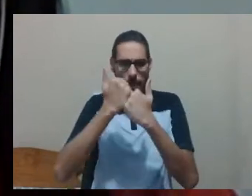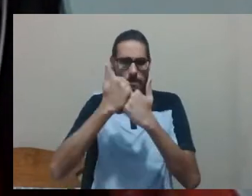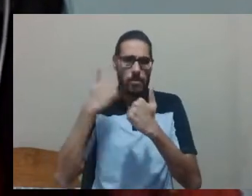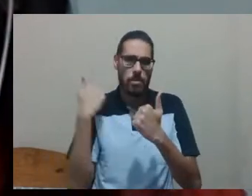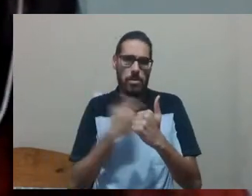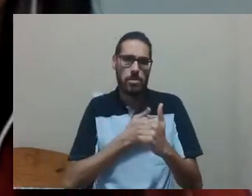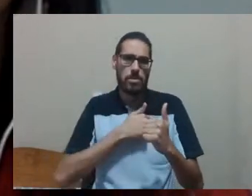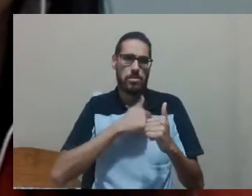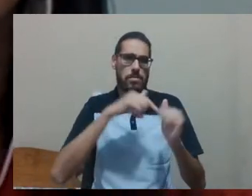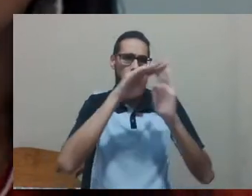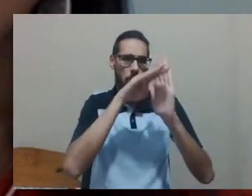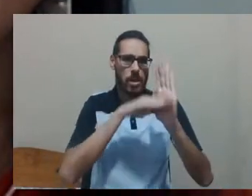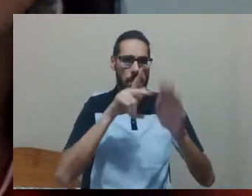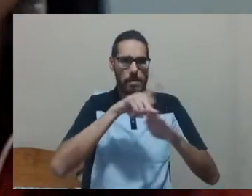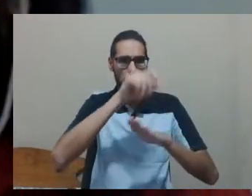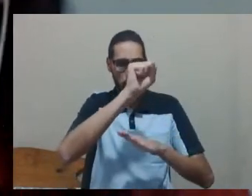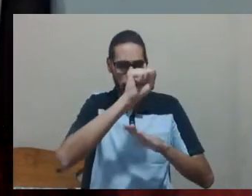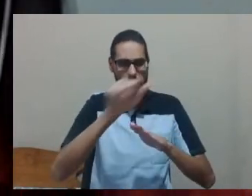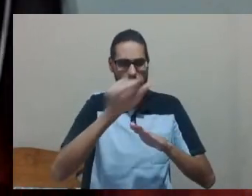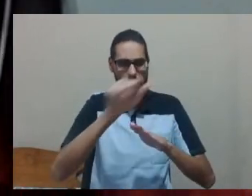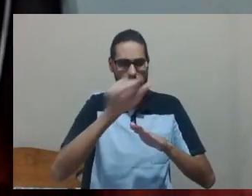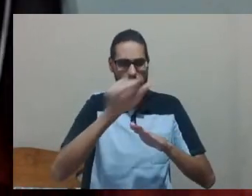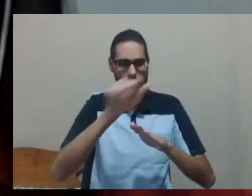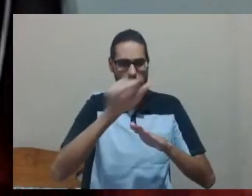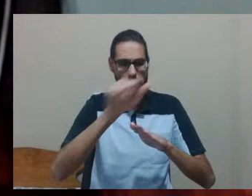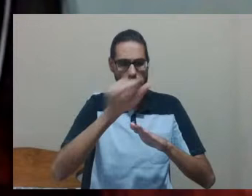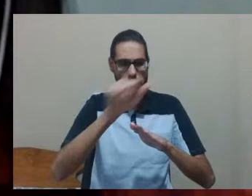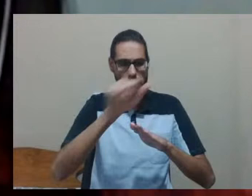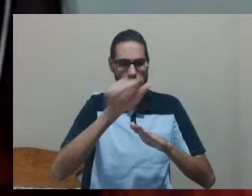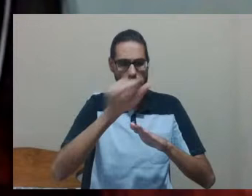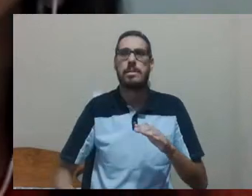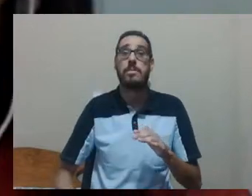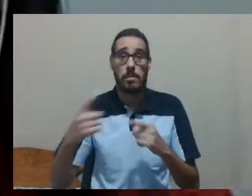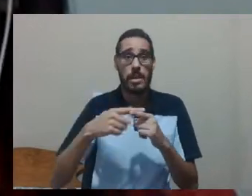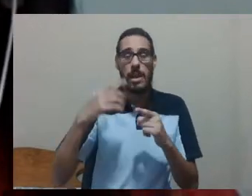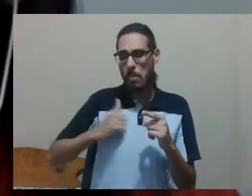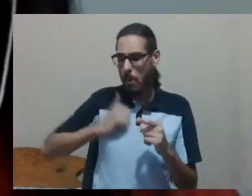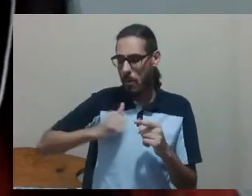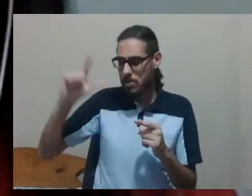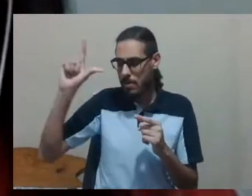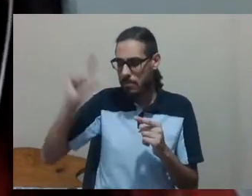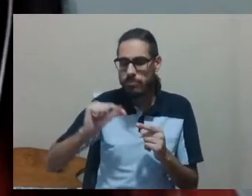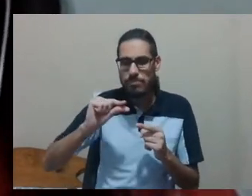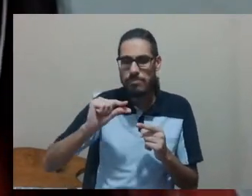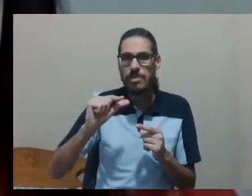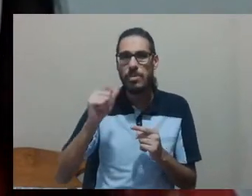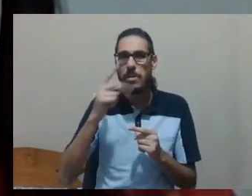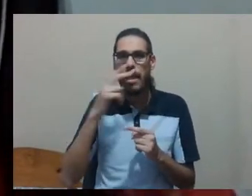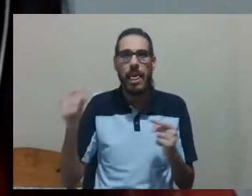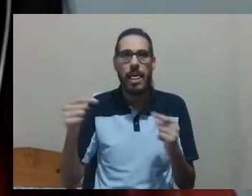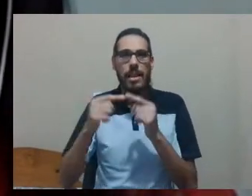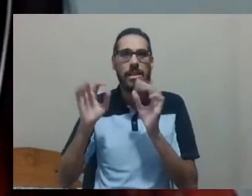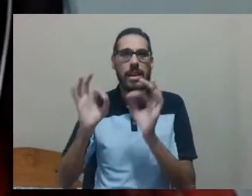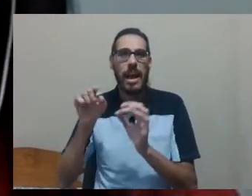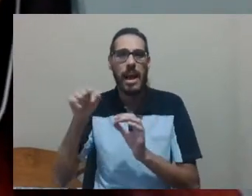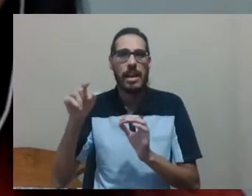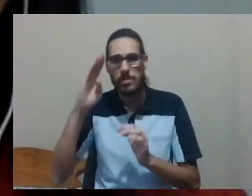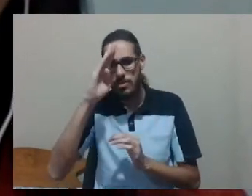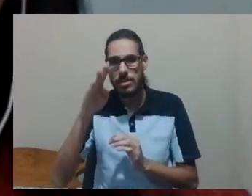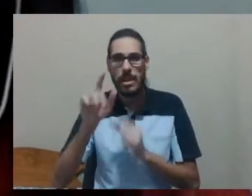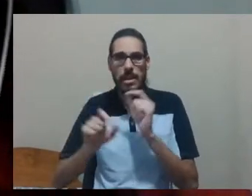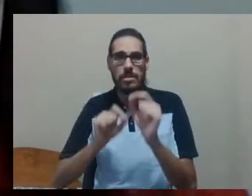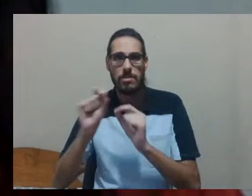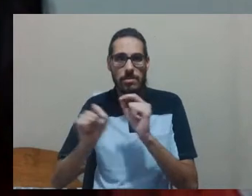pós, porque a diminuição diretamente ligada à avaliação que cada programa